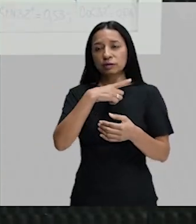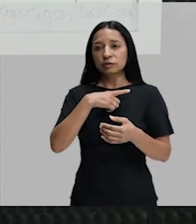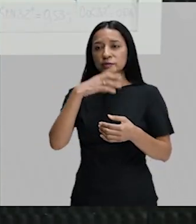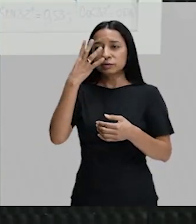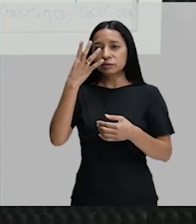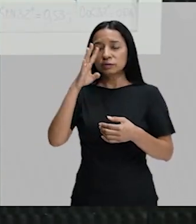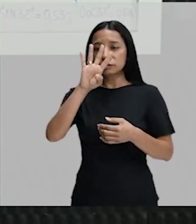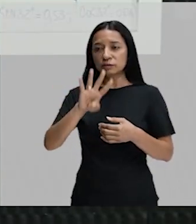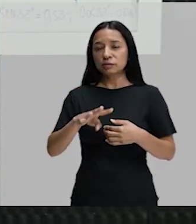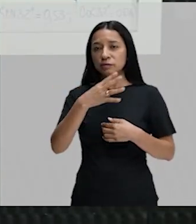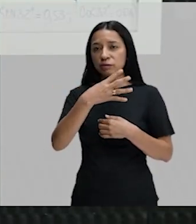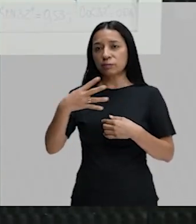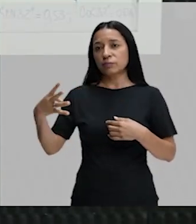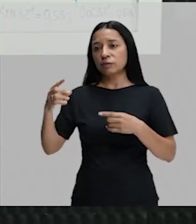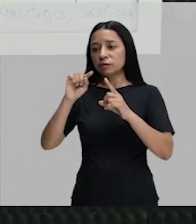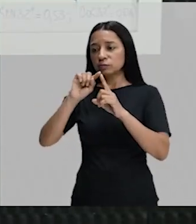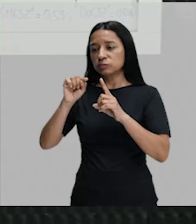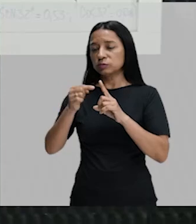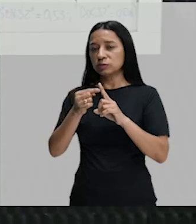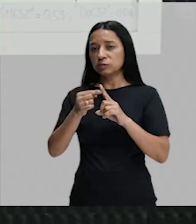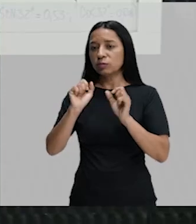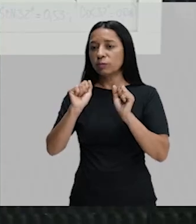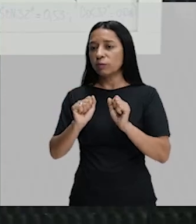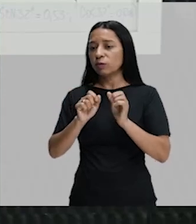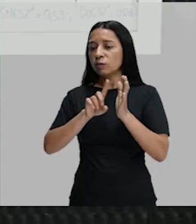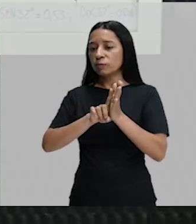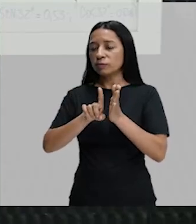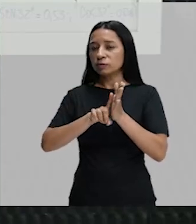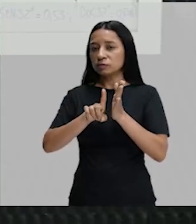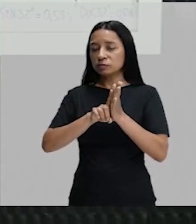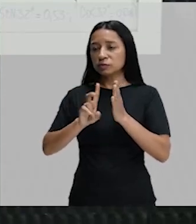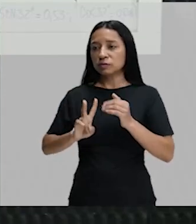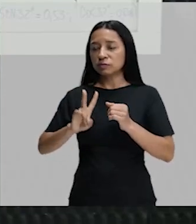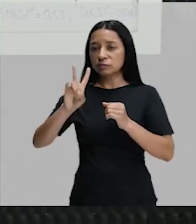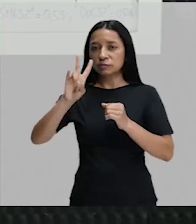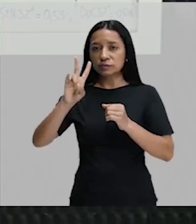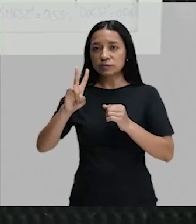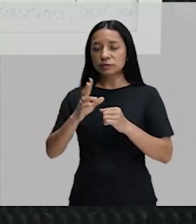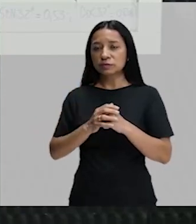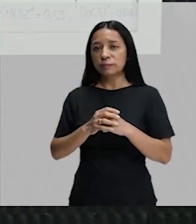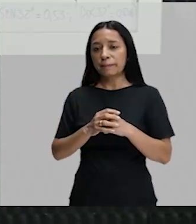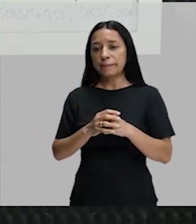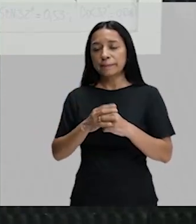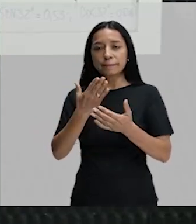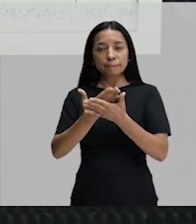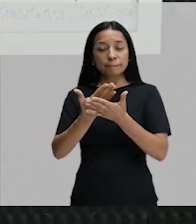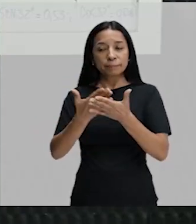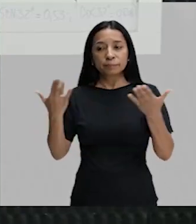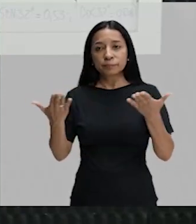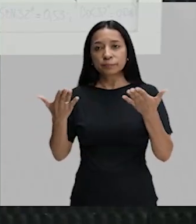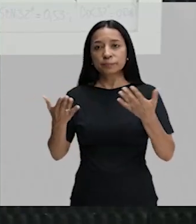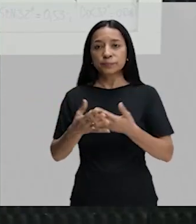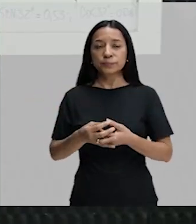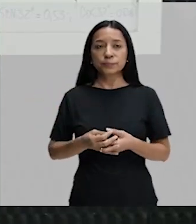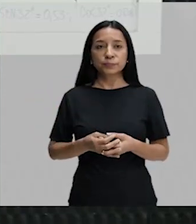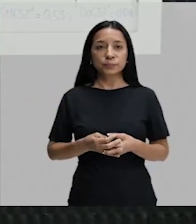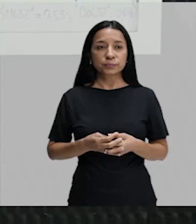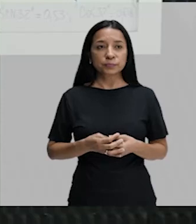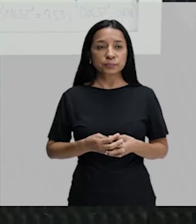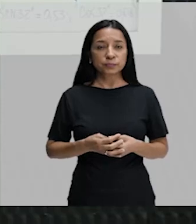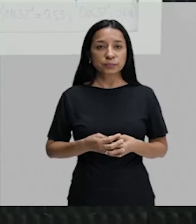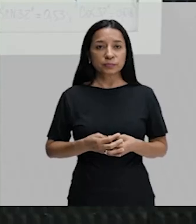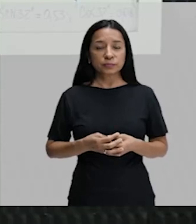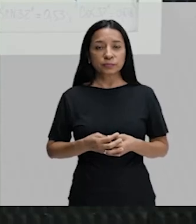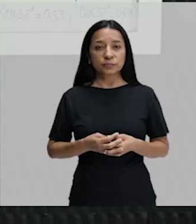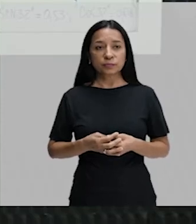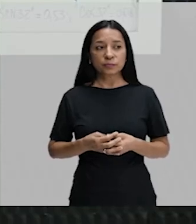tabela desses ângulos, onde você vai poder consultar os valores de seno, cosseno e tangente. Olha só como é que a